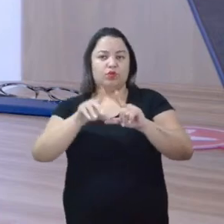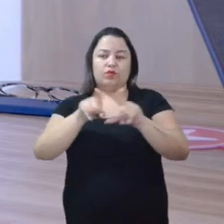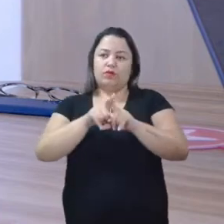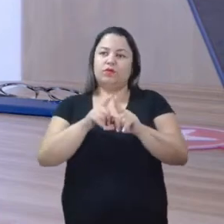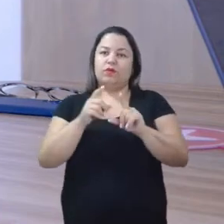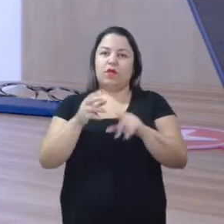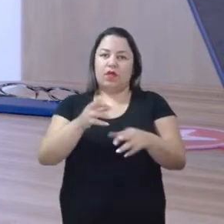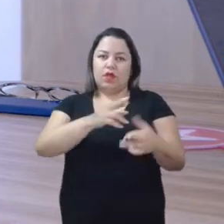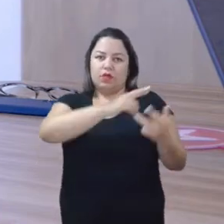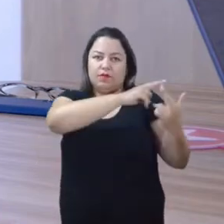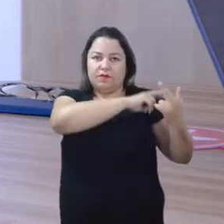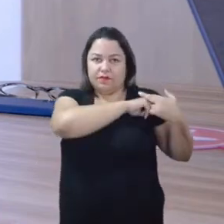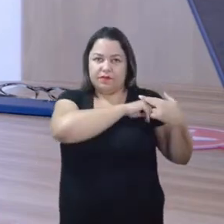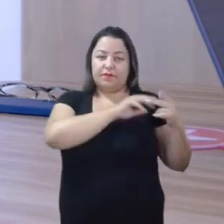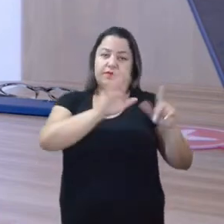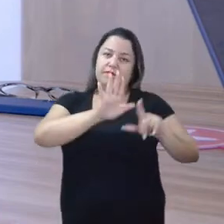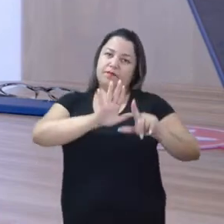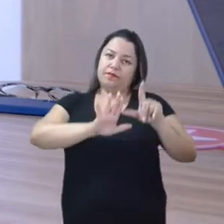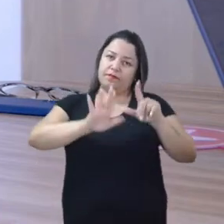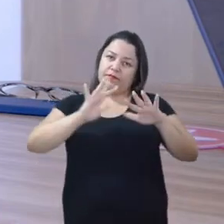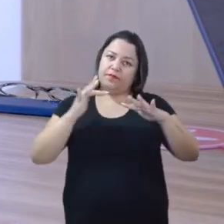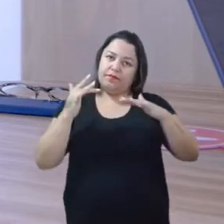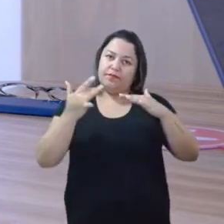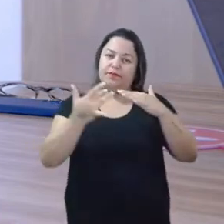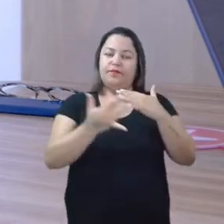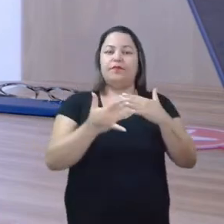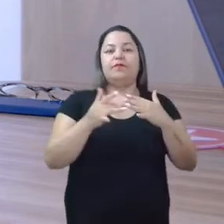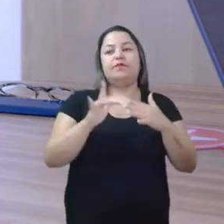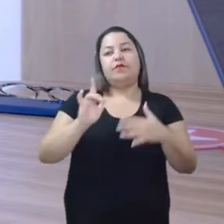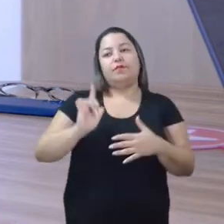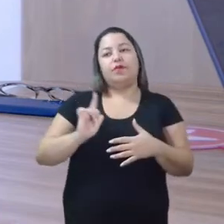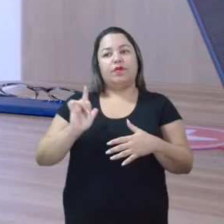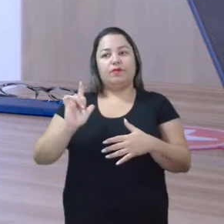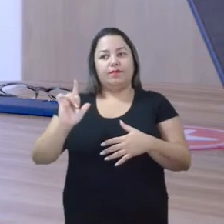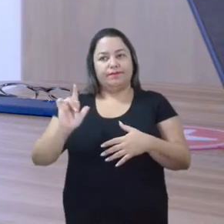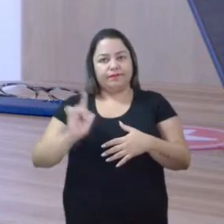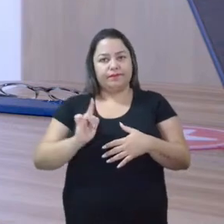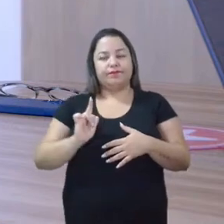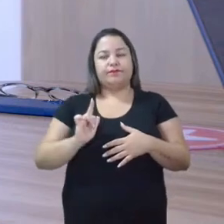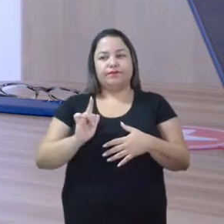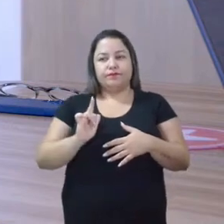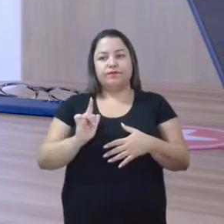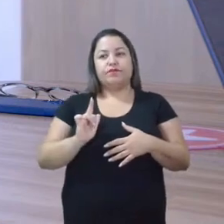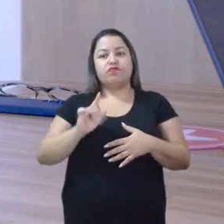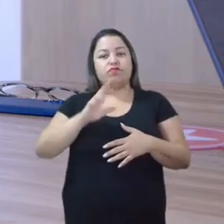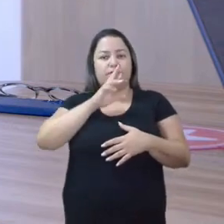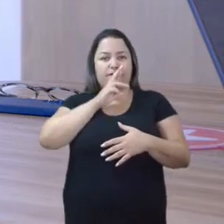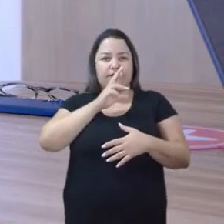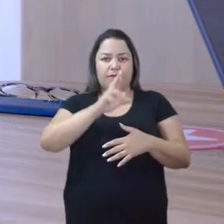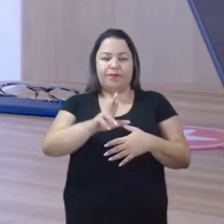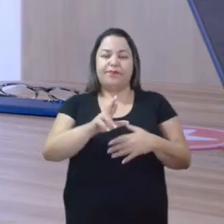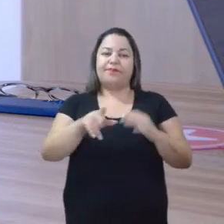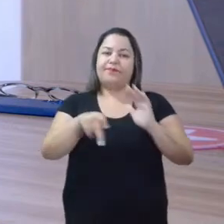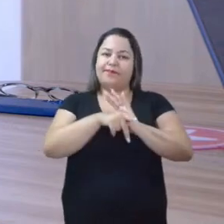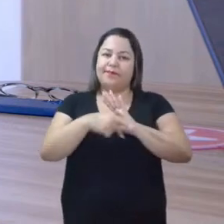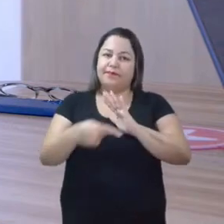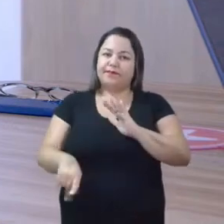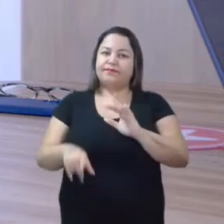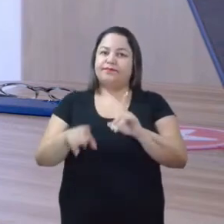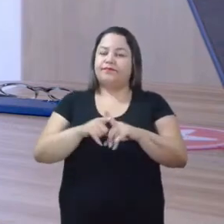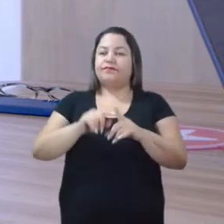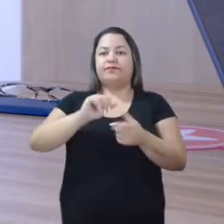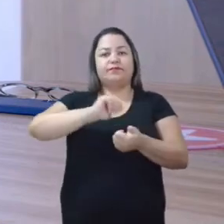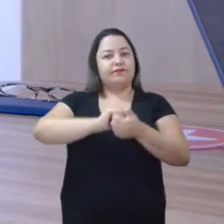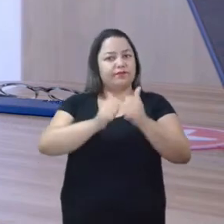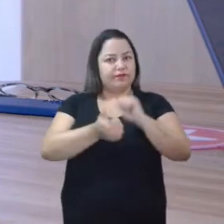plataformas pelo moderamento, pela moderação de conteúdo, né? Então, como que elas vão responder se essa moderação está adequada ou não? O que